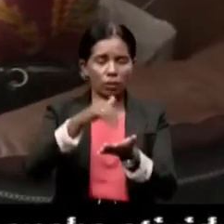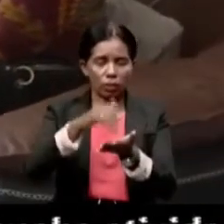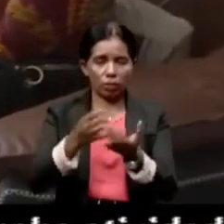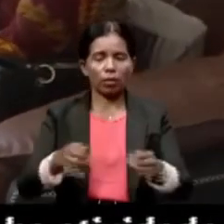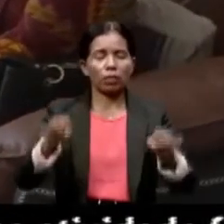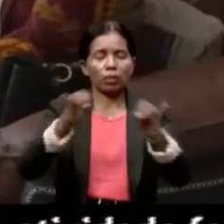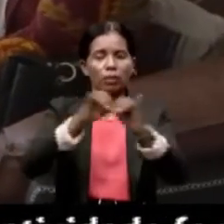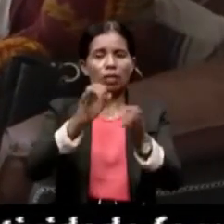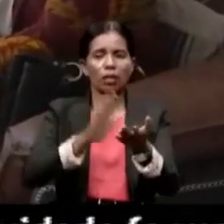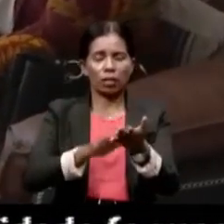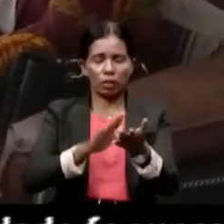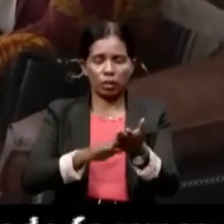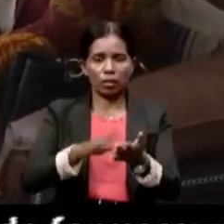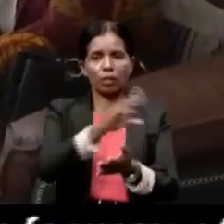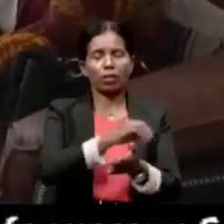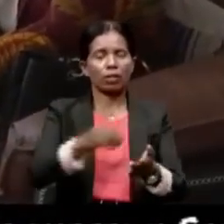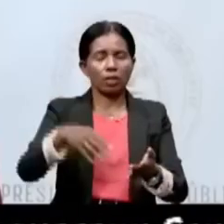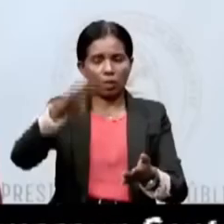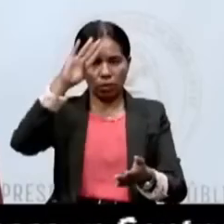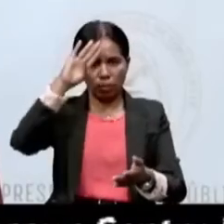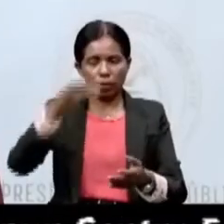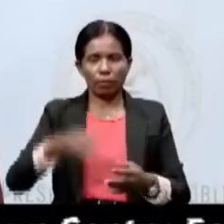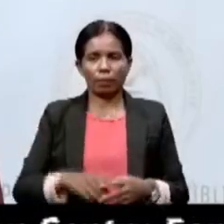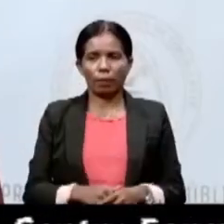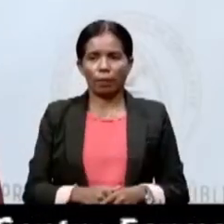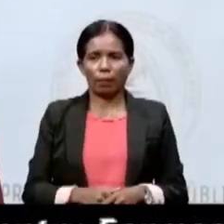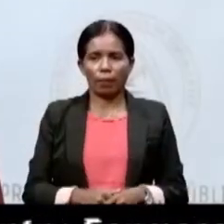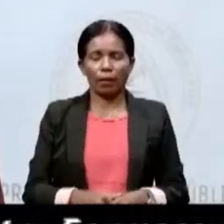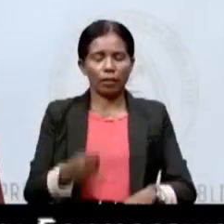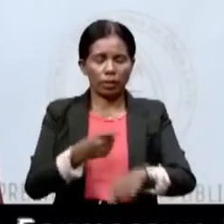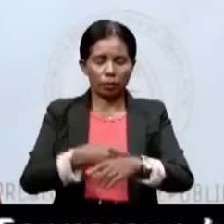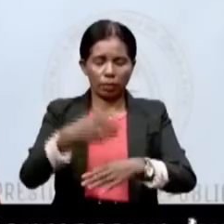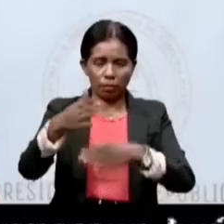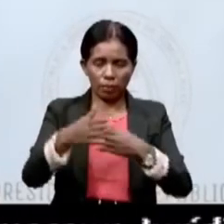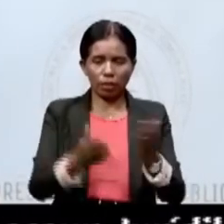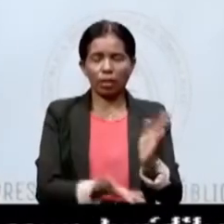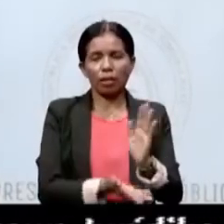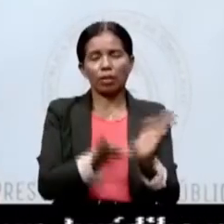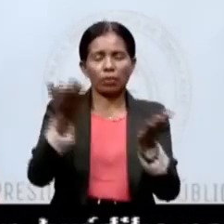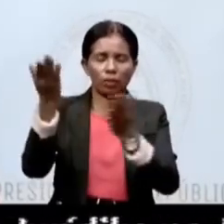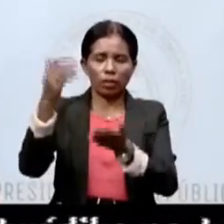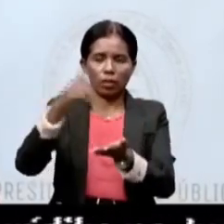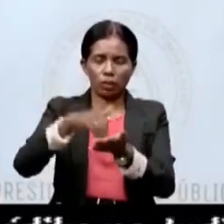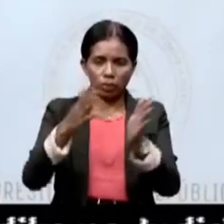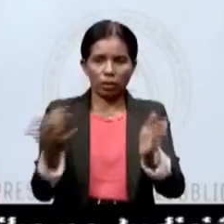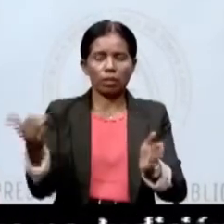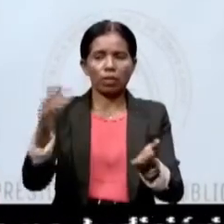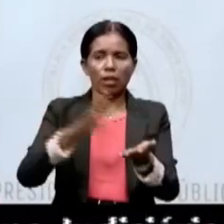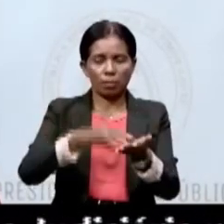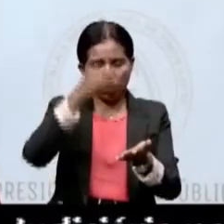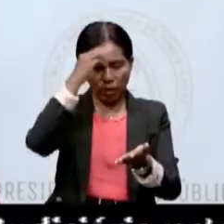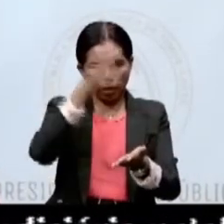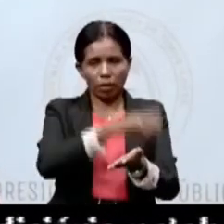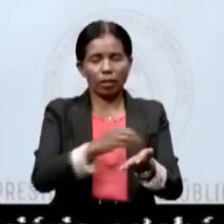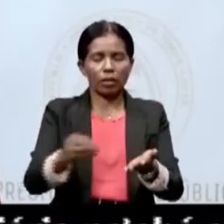Instituto Superior de Arte e a Cuba. Que não solamente. Tempo basic se libera estudante Sira Neberemata Ona, ensino médio,